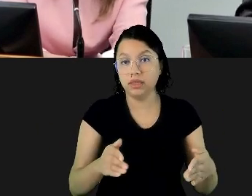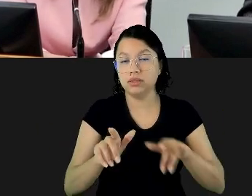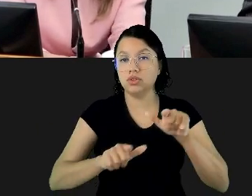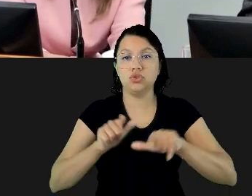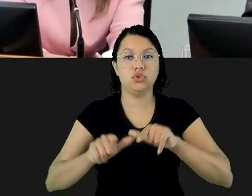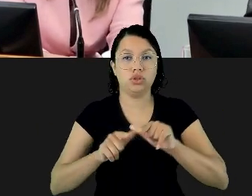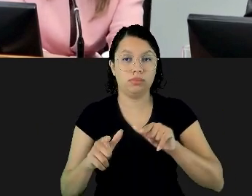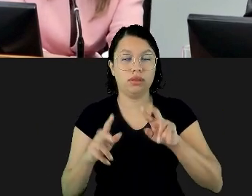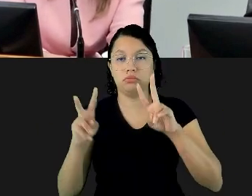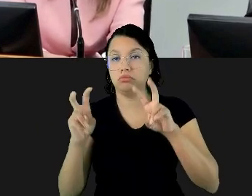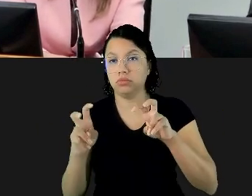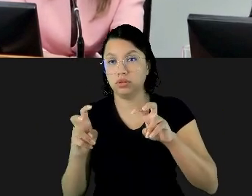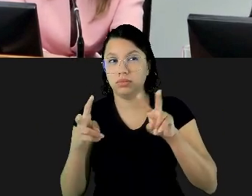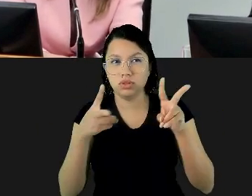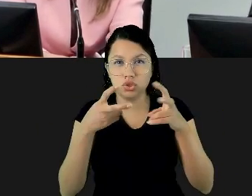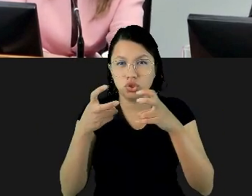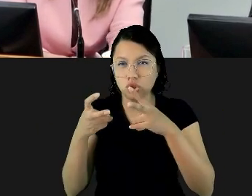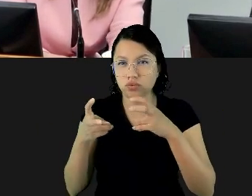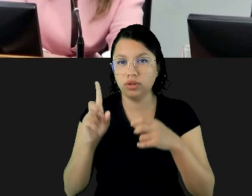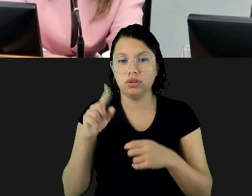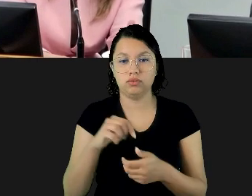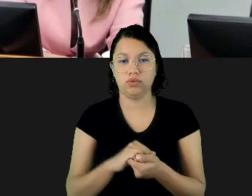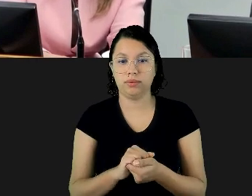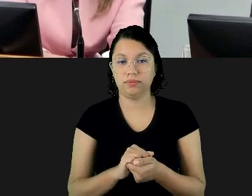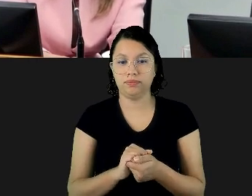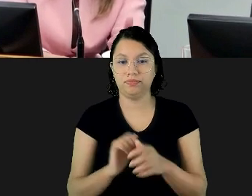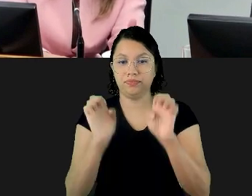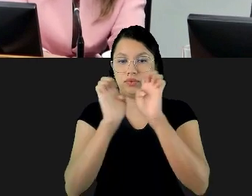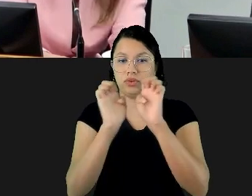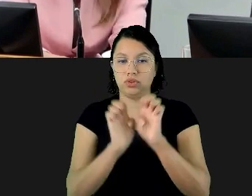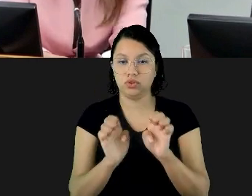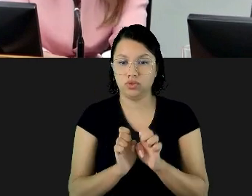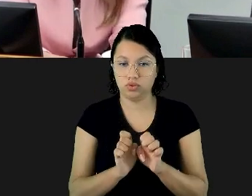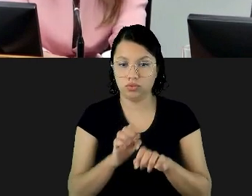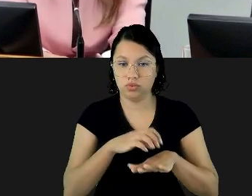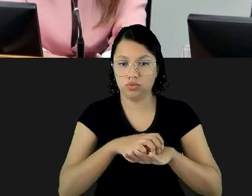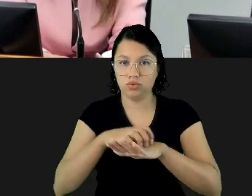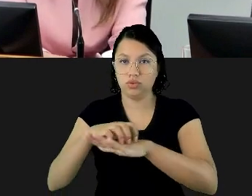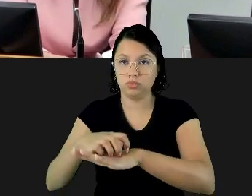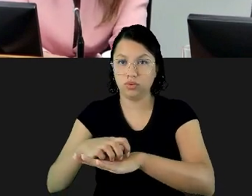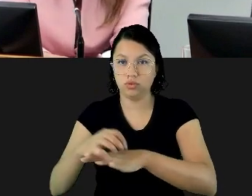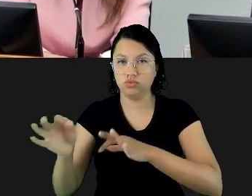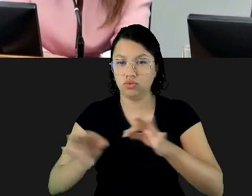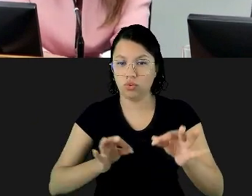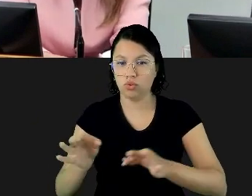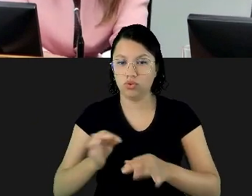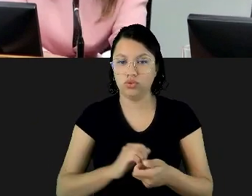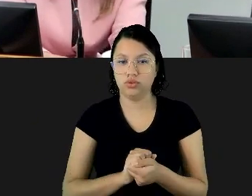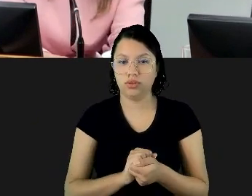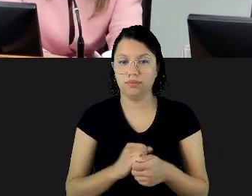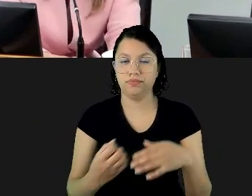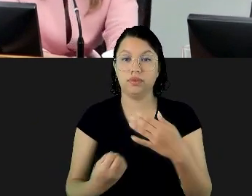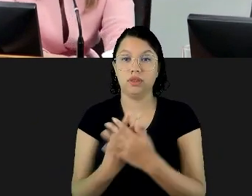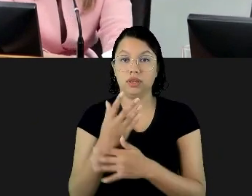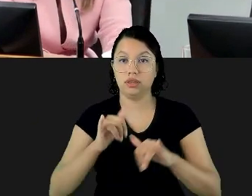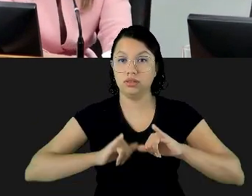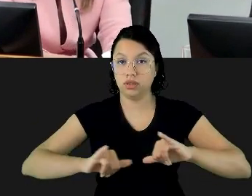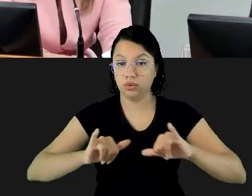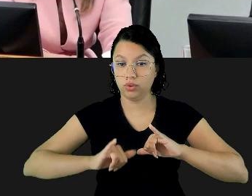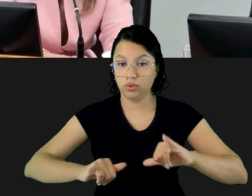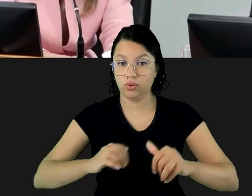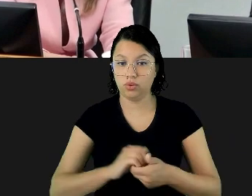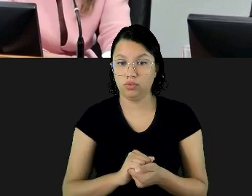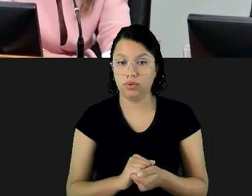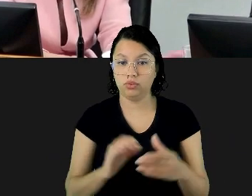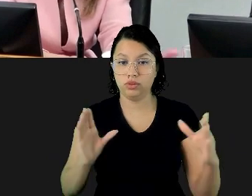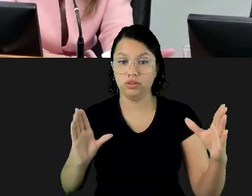temáticas identificadas foram infraestrutura, transporte e logística, produção e comércio, simplificação